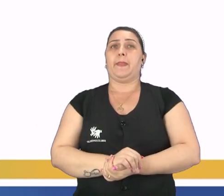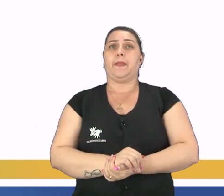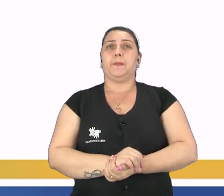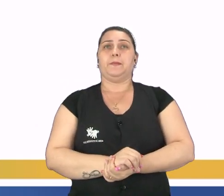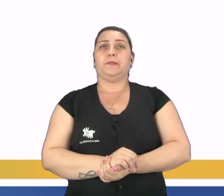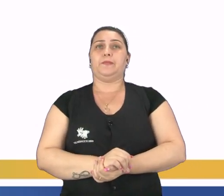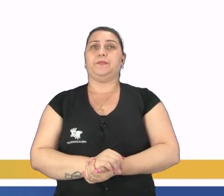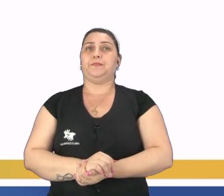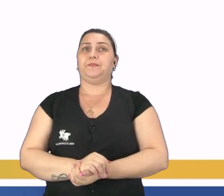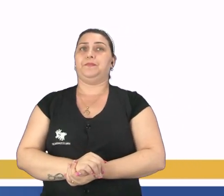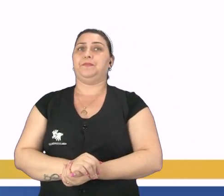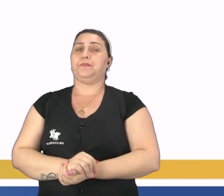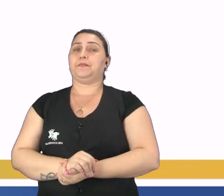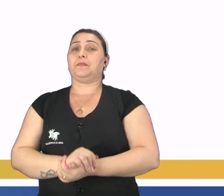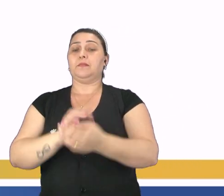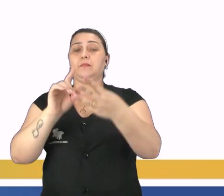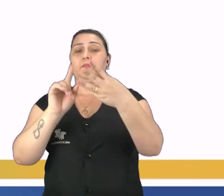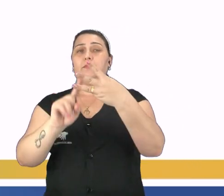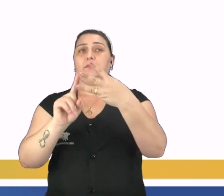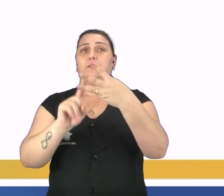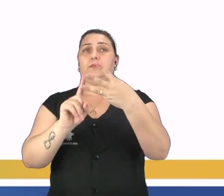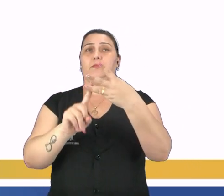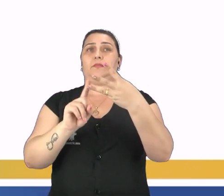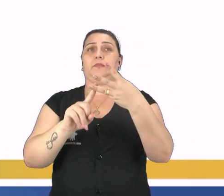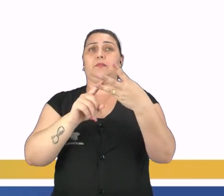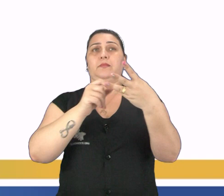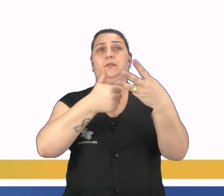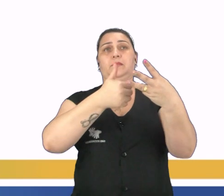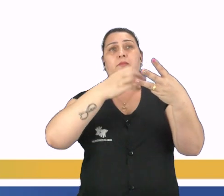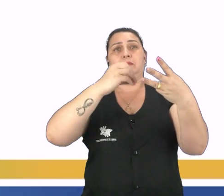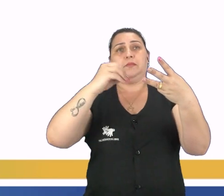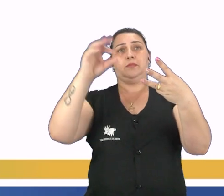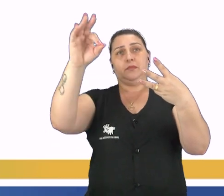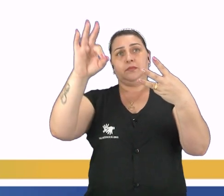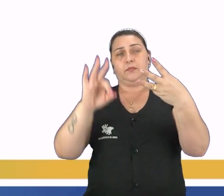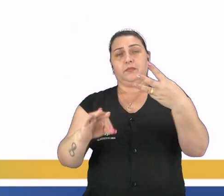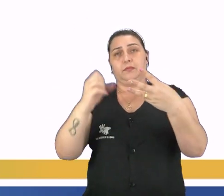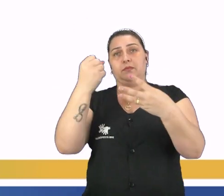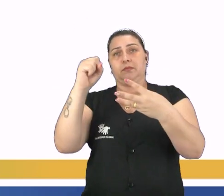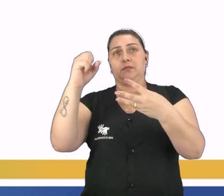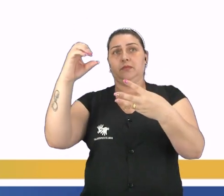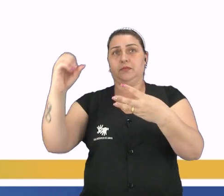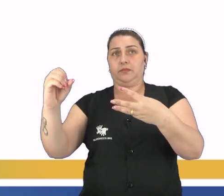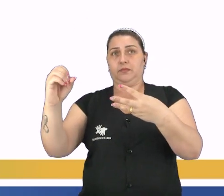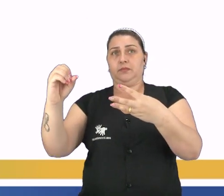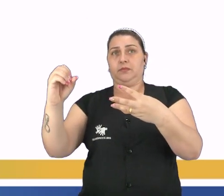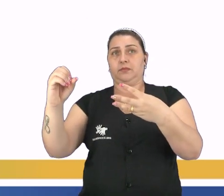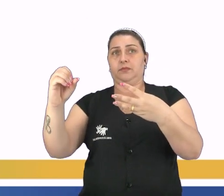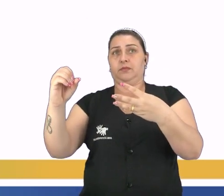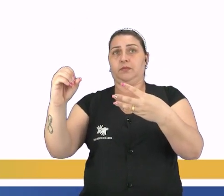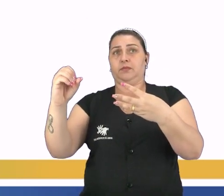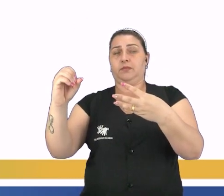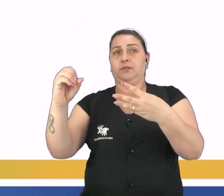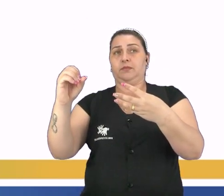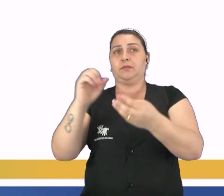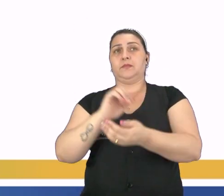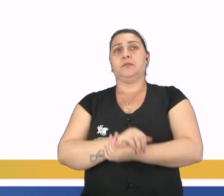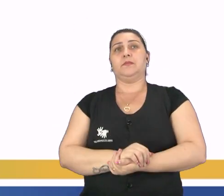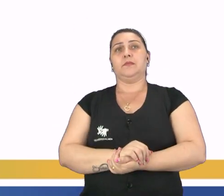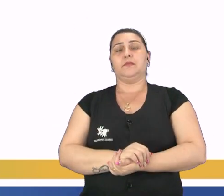vezes 80 é igual a 12. E a terceira maneira é, como 100% de 80 é